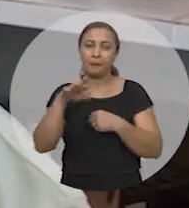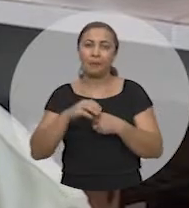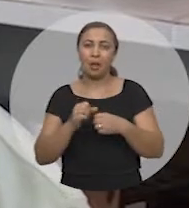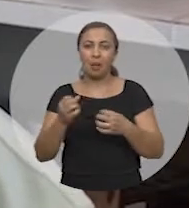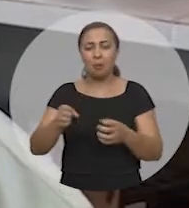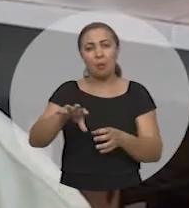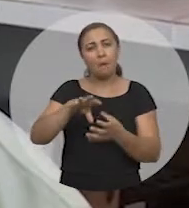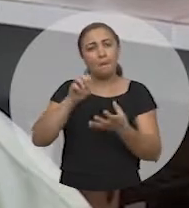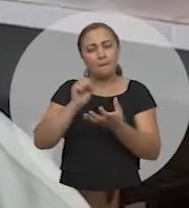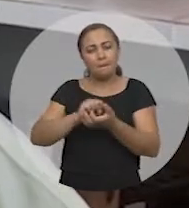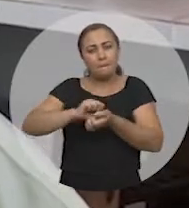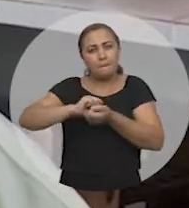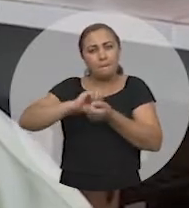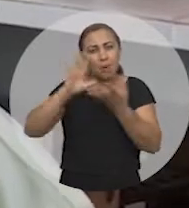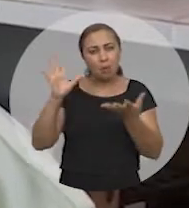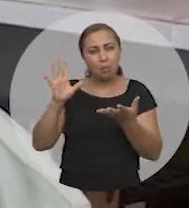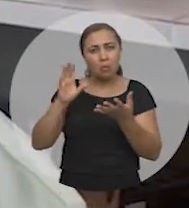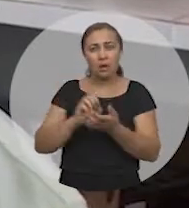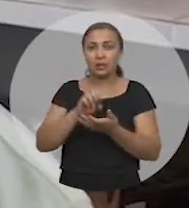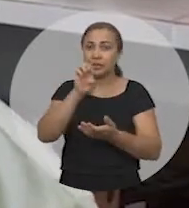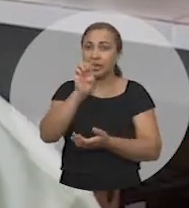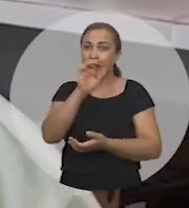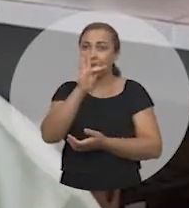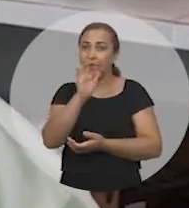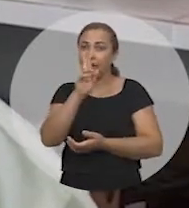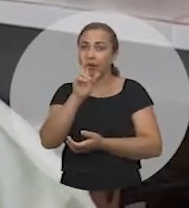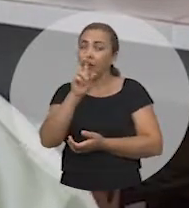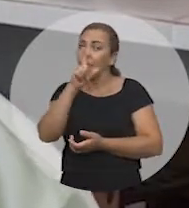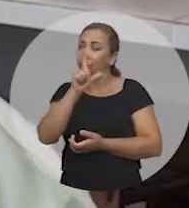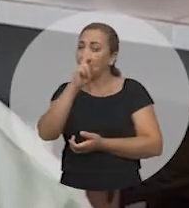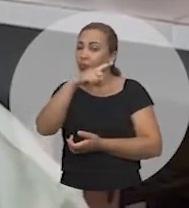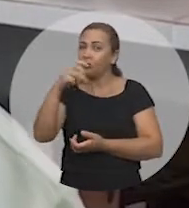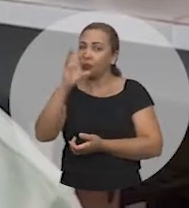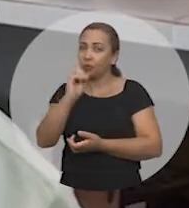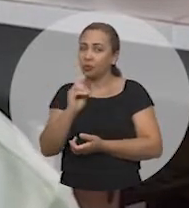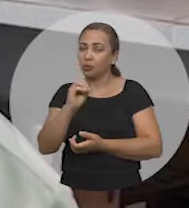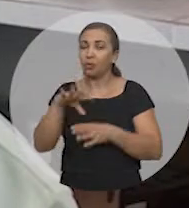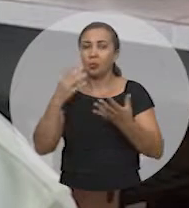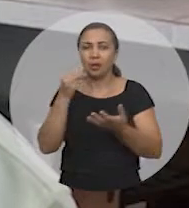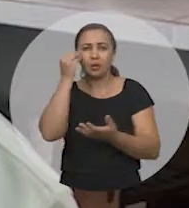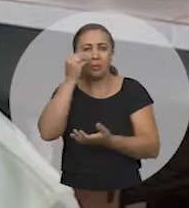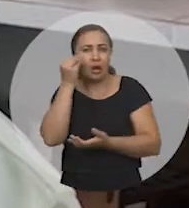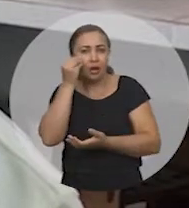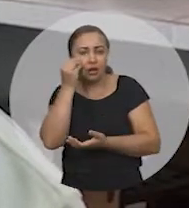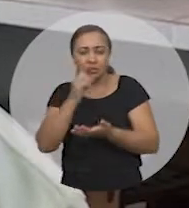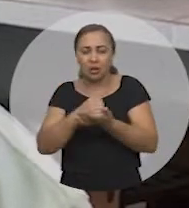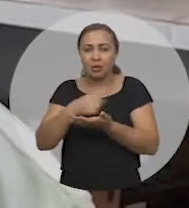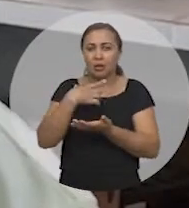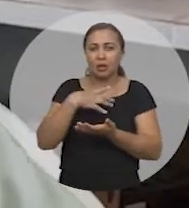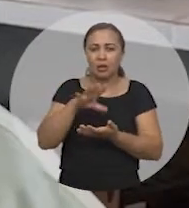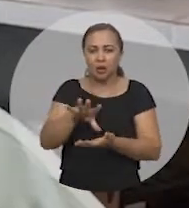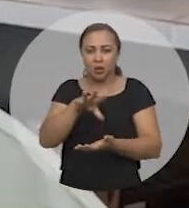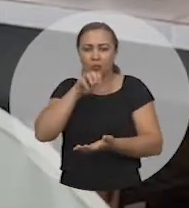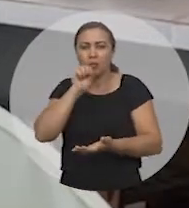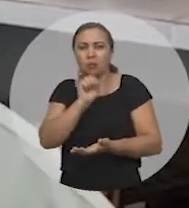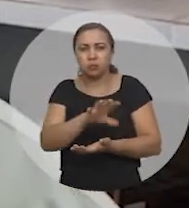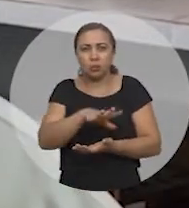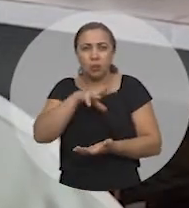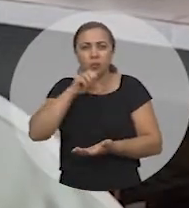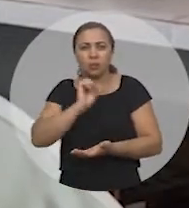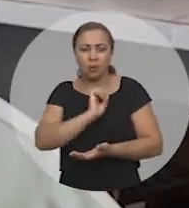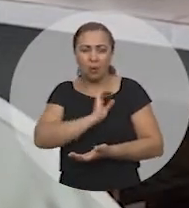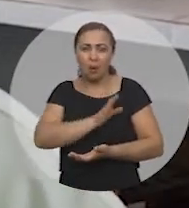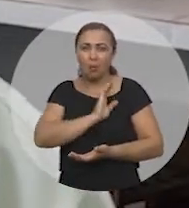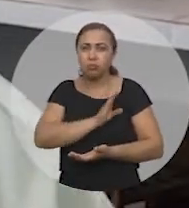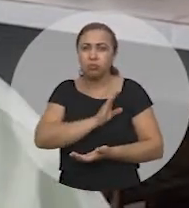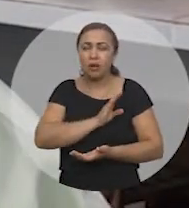mecanismo de bomba de efluxo Ou seja quando ela Experimenta o antibiótico ela bombeia do